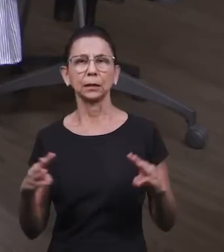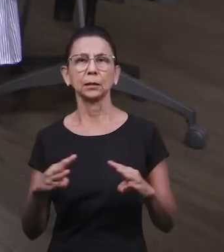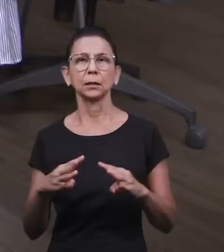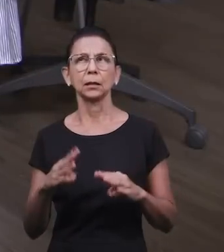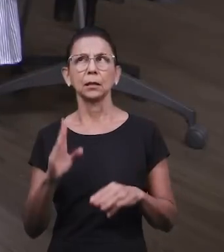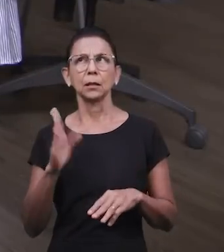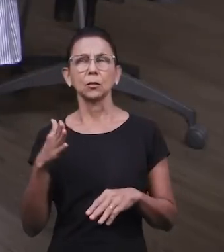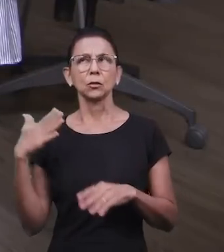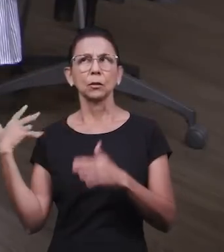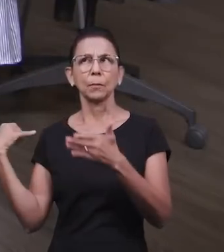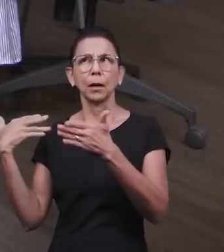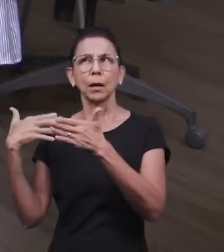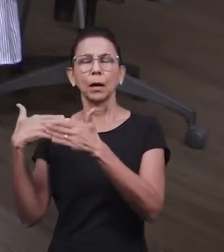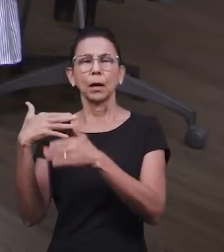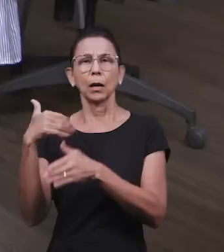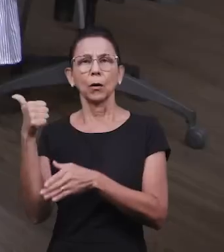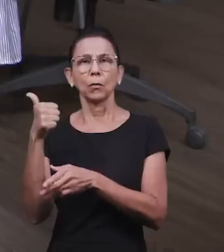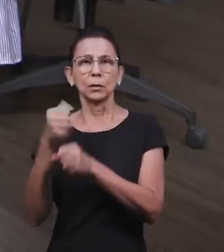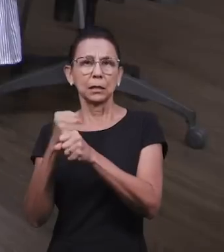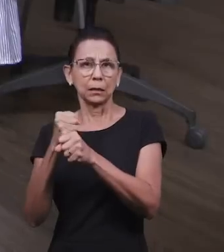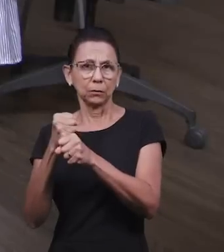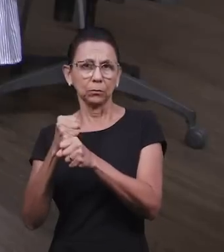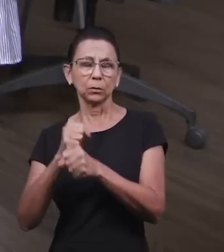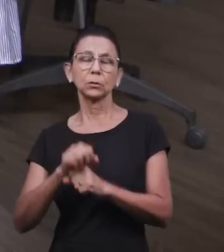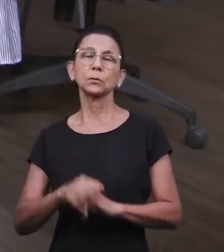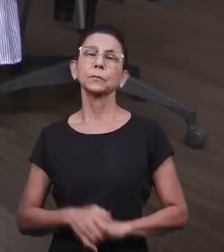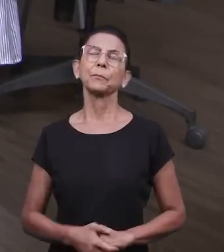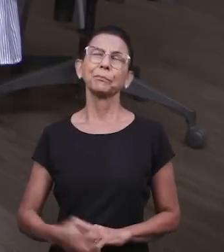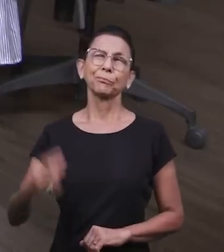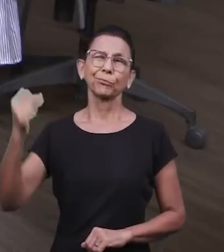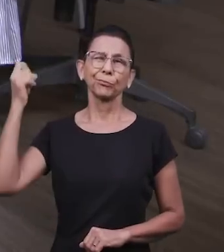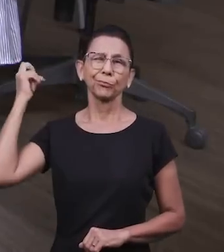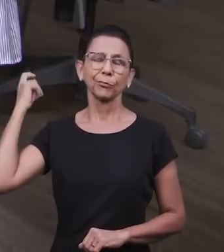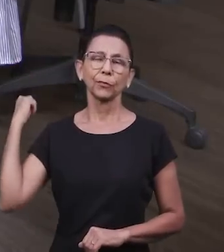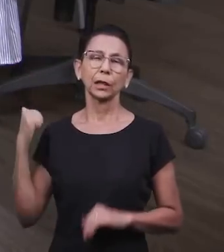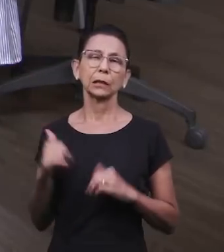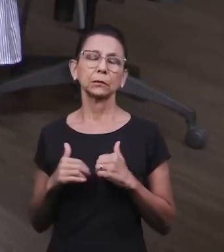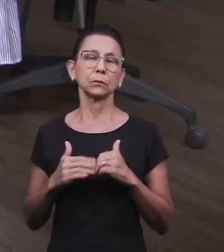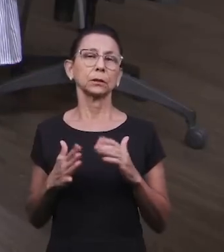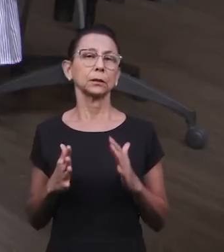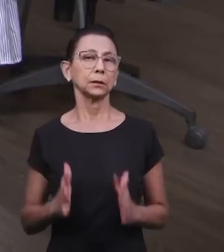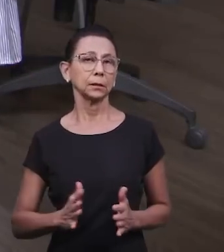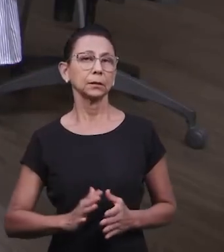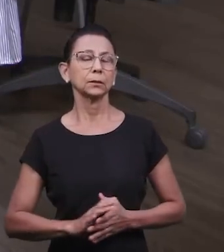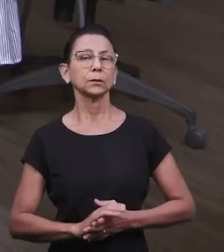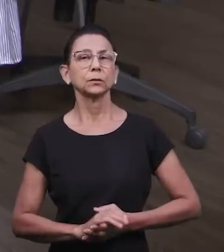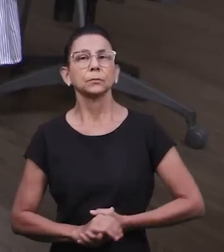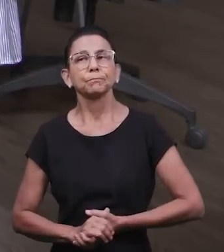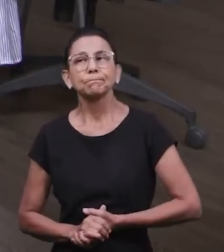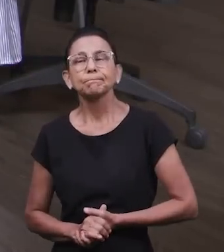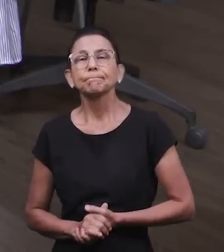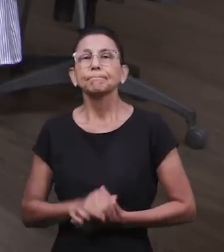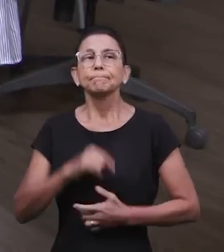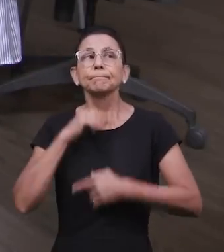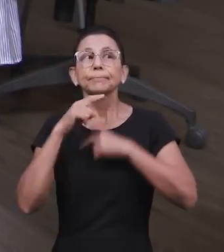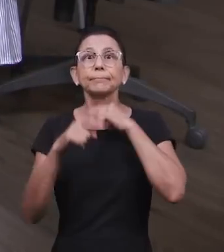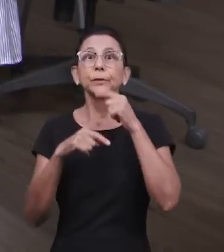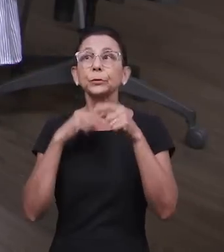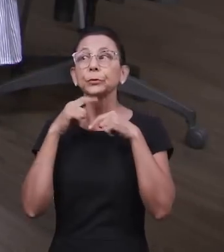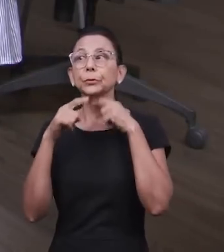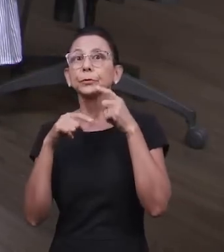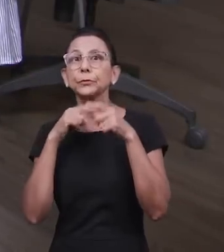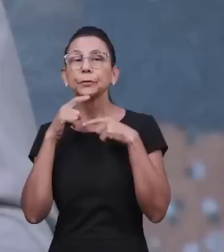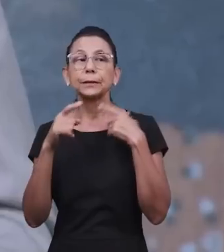que começou a operar. E lá naquele início havia ainda muita dúvida,